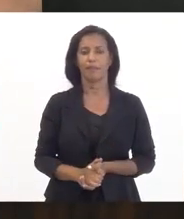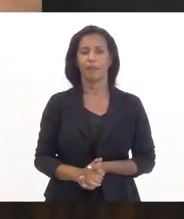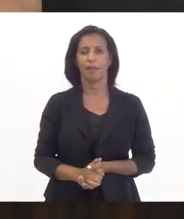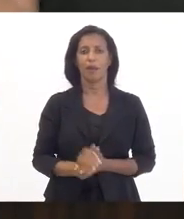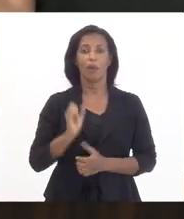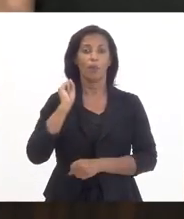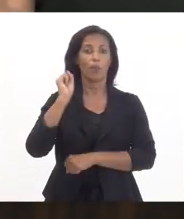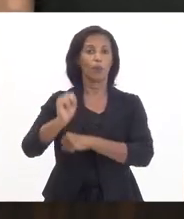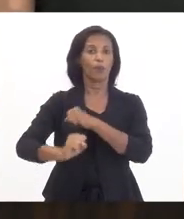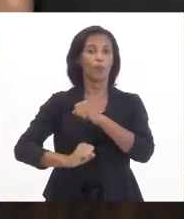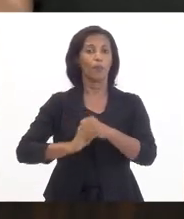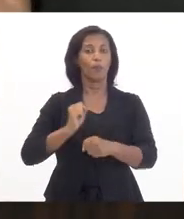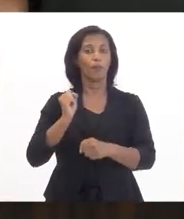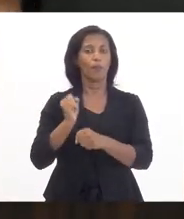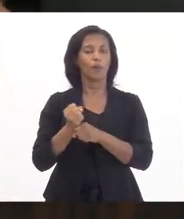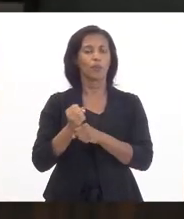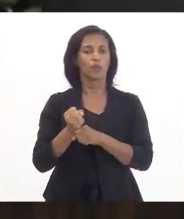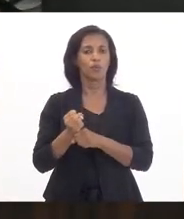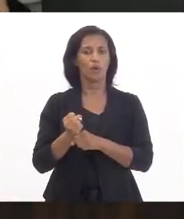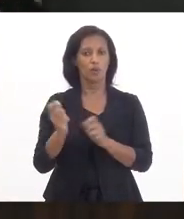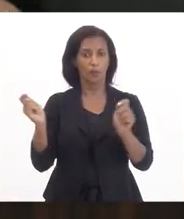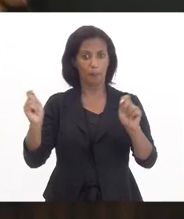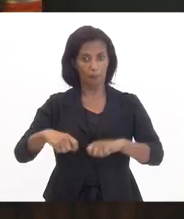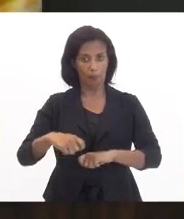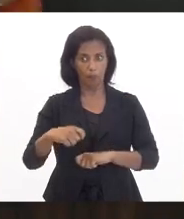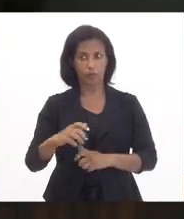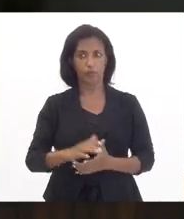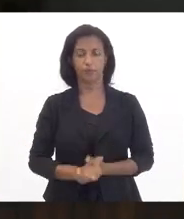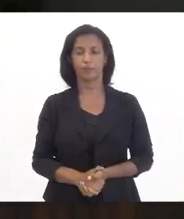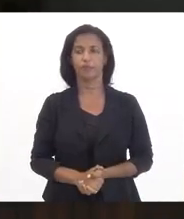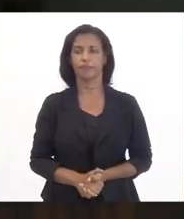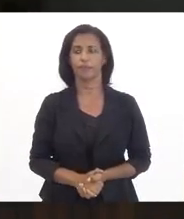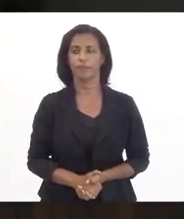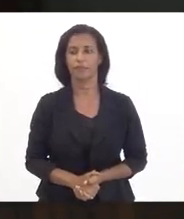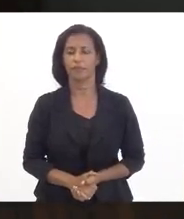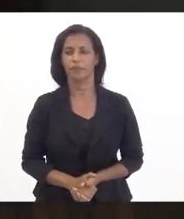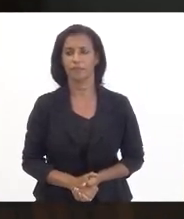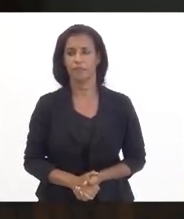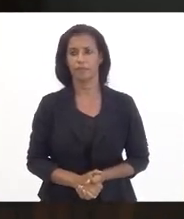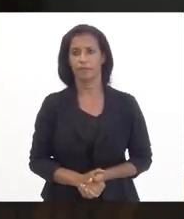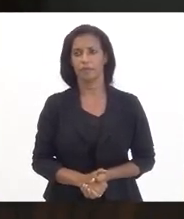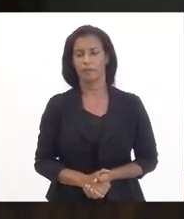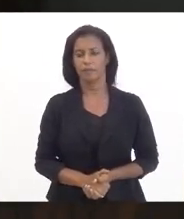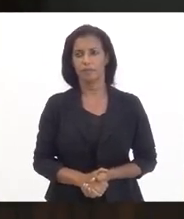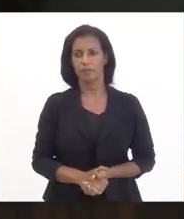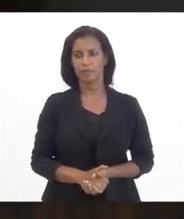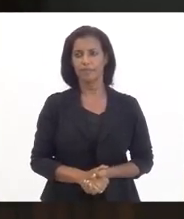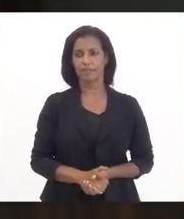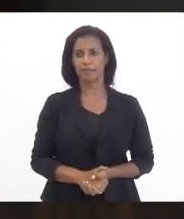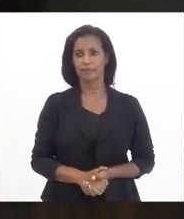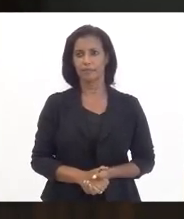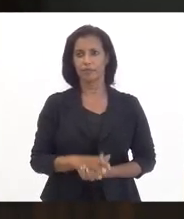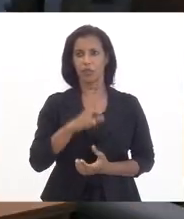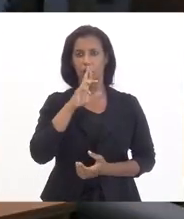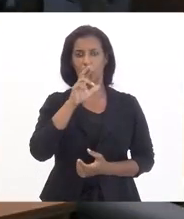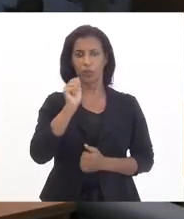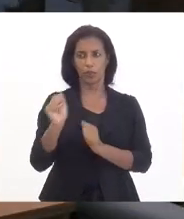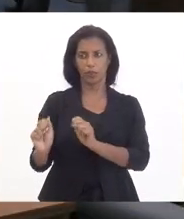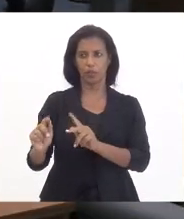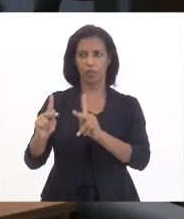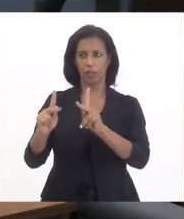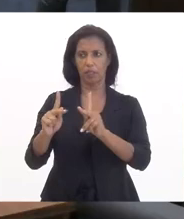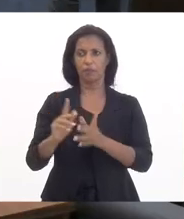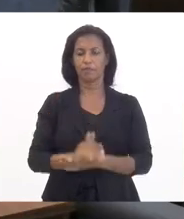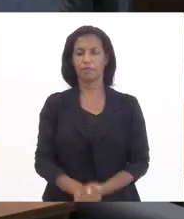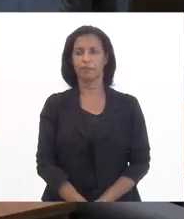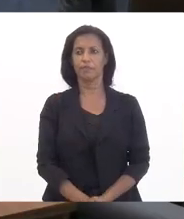do próximo ano enfrentarmos o veto. Pode ser desse jeito? Presidente. Pode ser, presidente. Pode ser. Deputado presidente. Rodrigo, ok? Presidente.